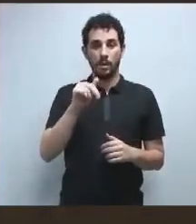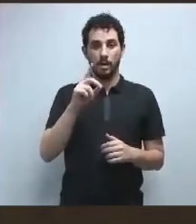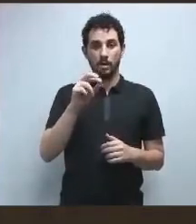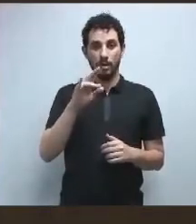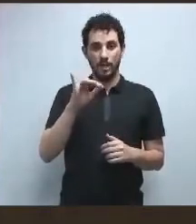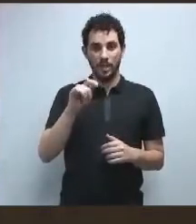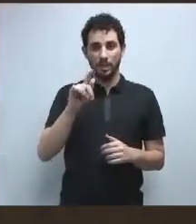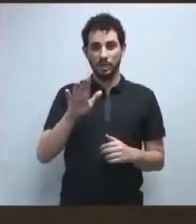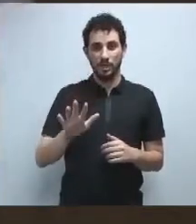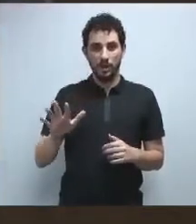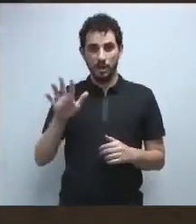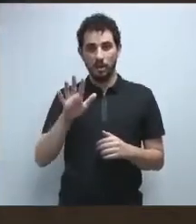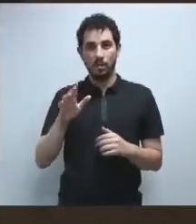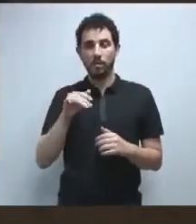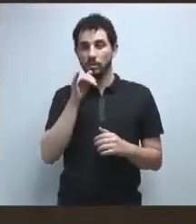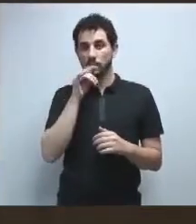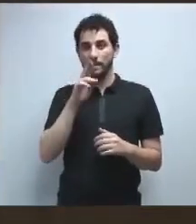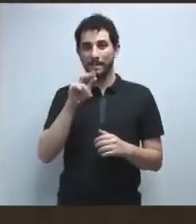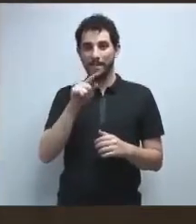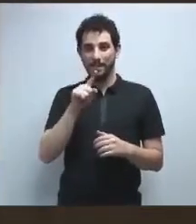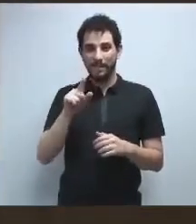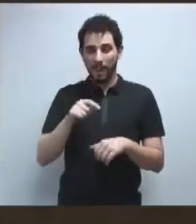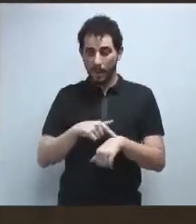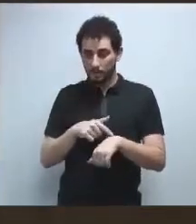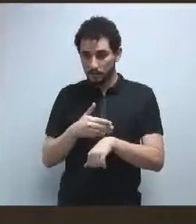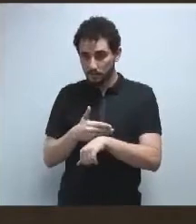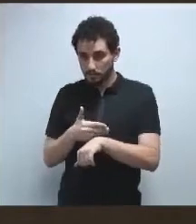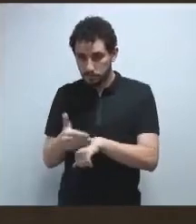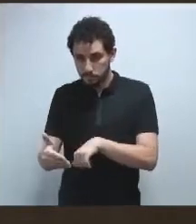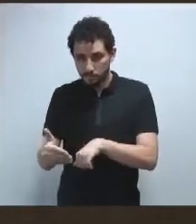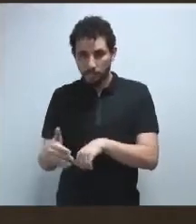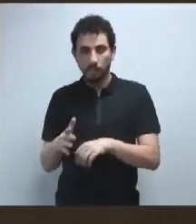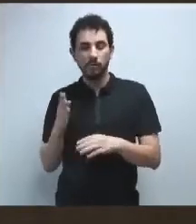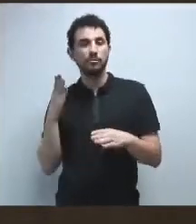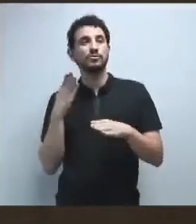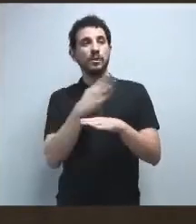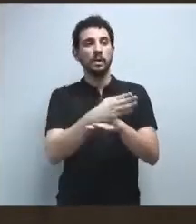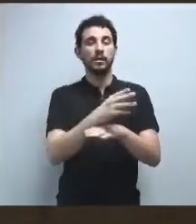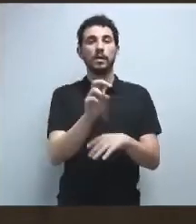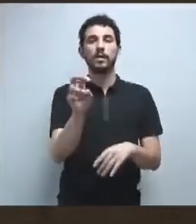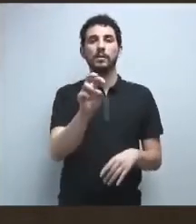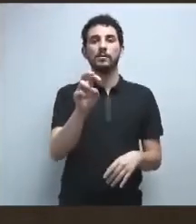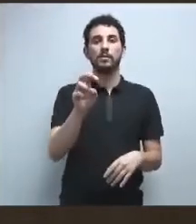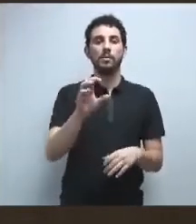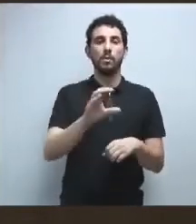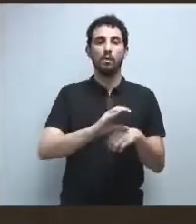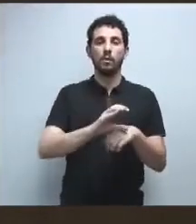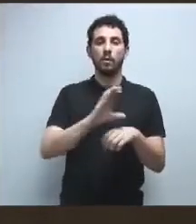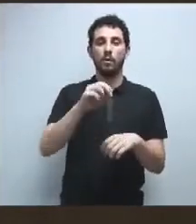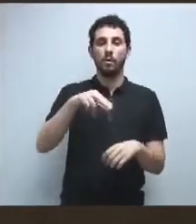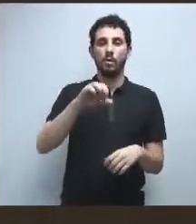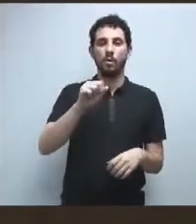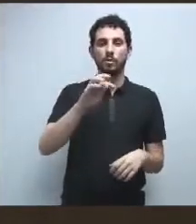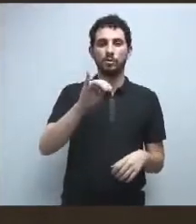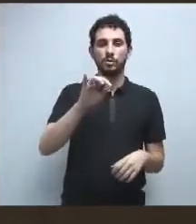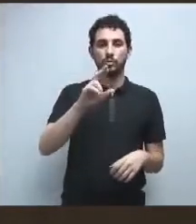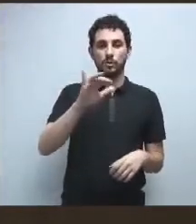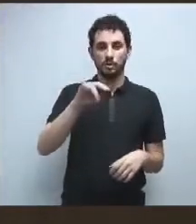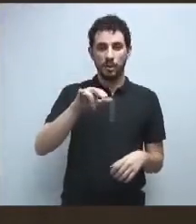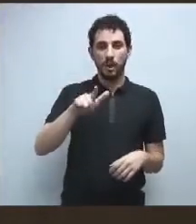com o procurador geral ele automaticamente pelo quinto constitucional ele já ia para o tribunal de